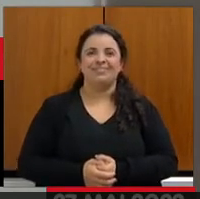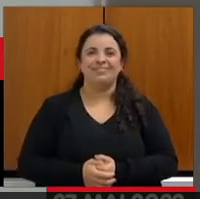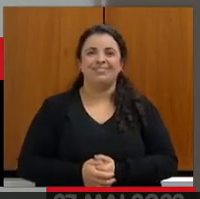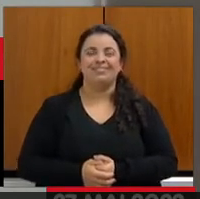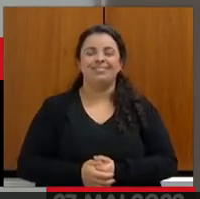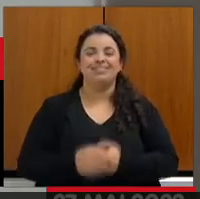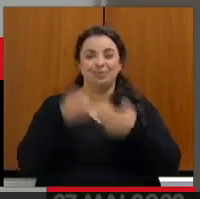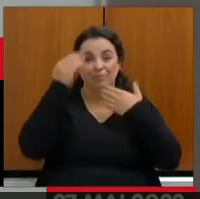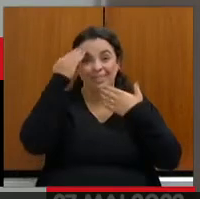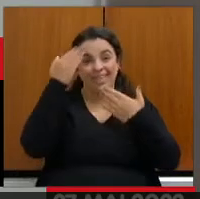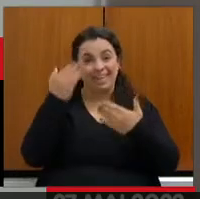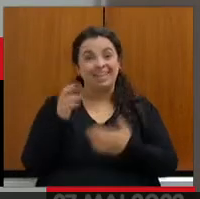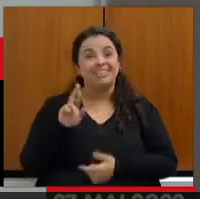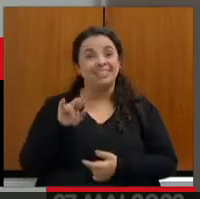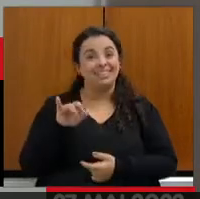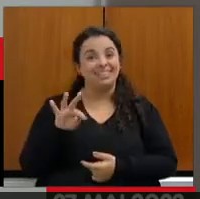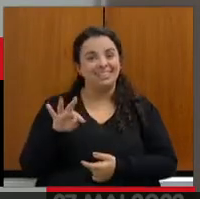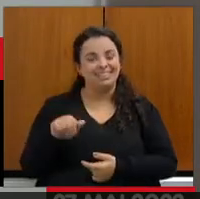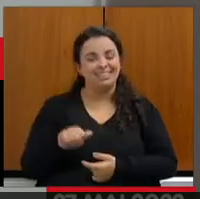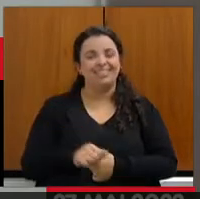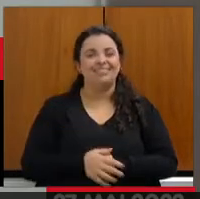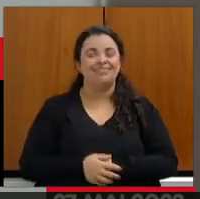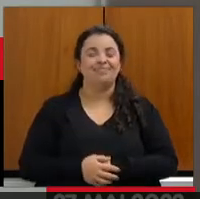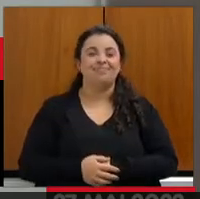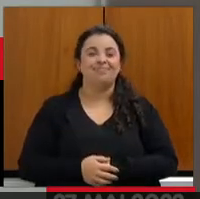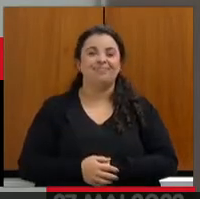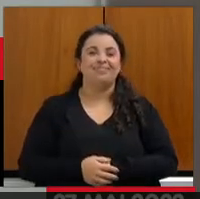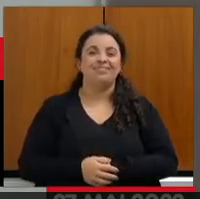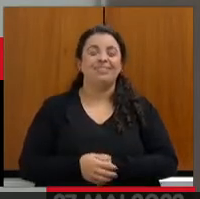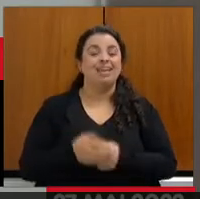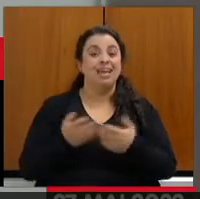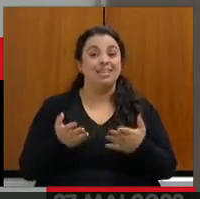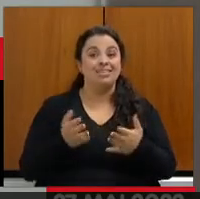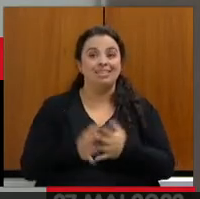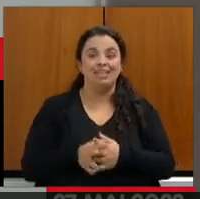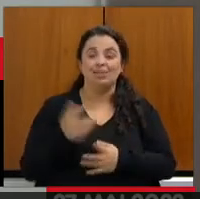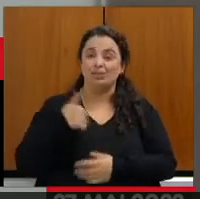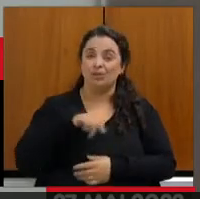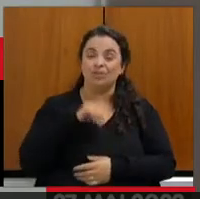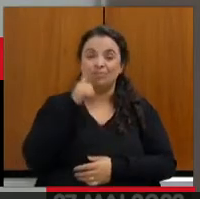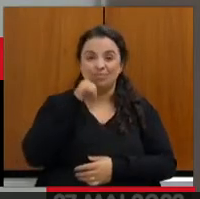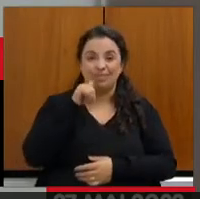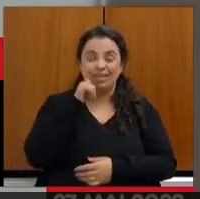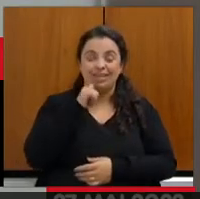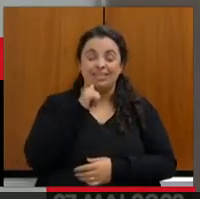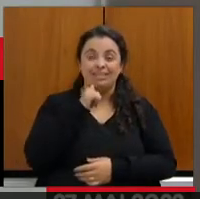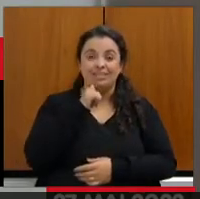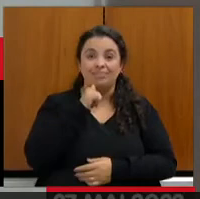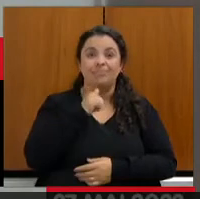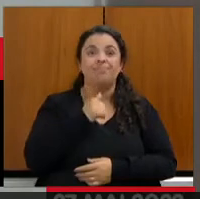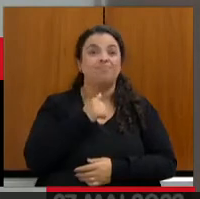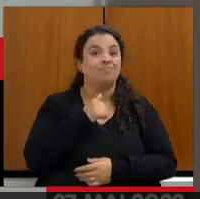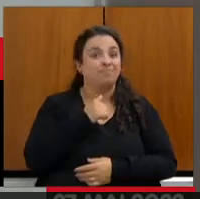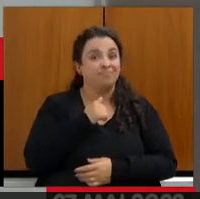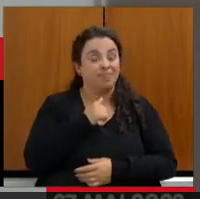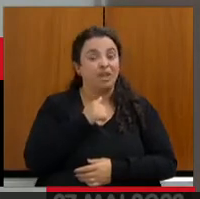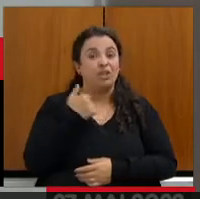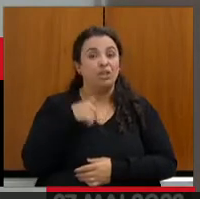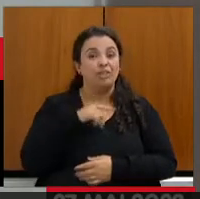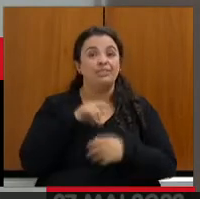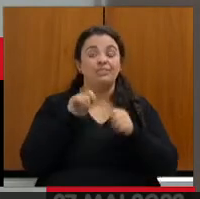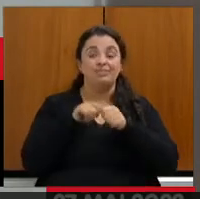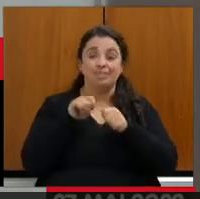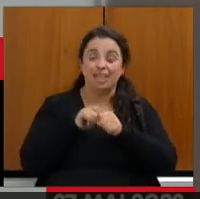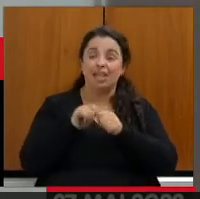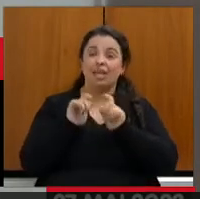bom obrigada Rita e assim né gente faz mulheres por muitas vezes estamos fazendo